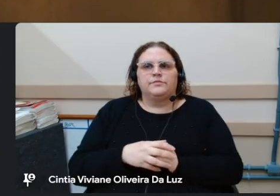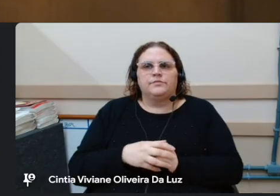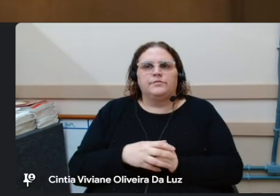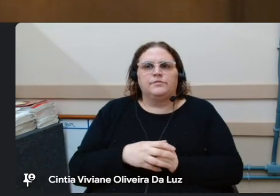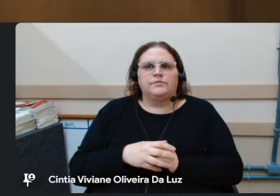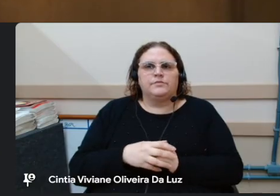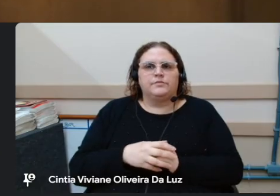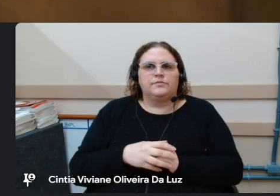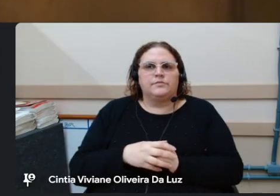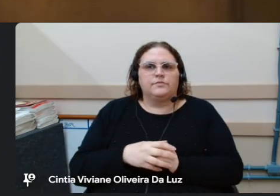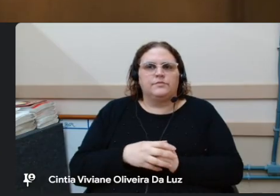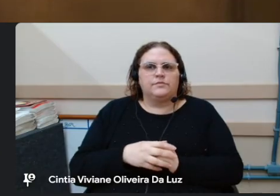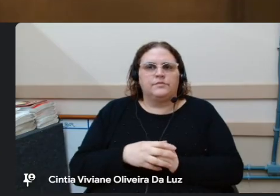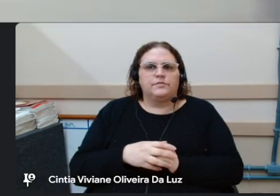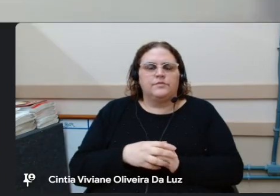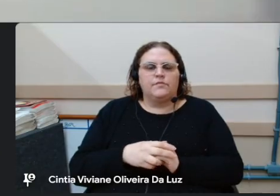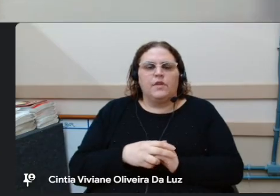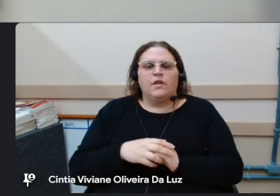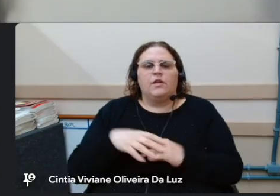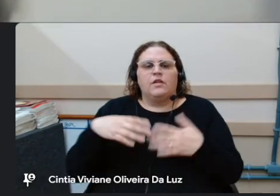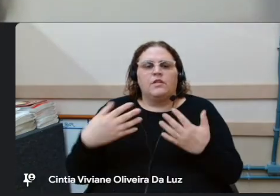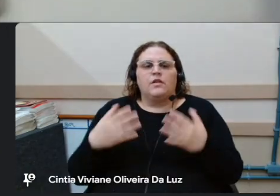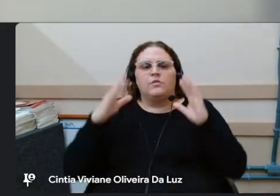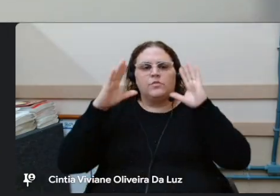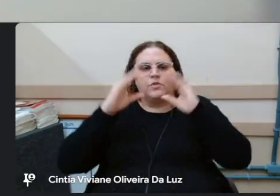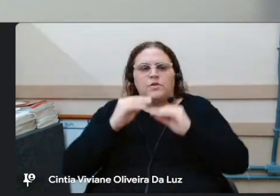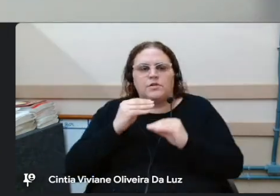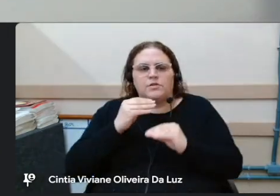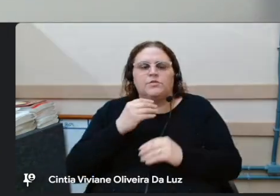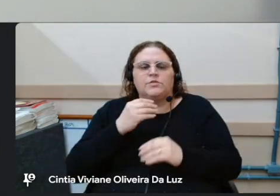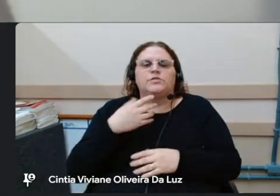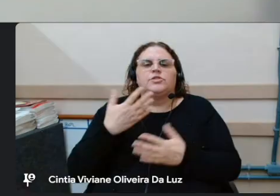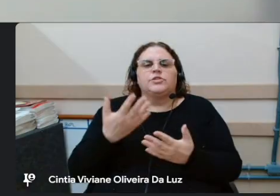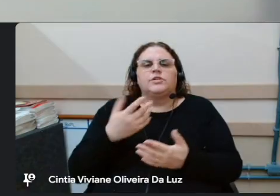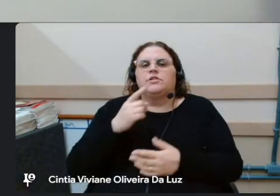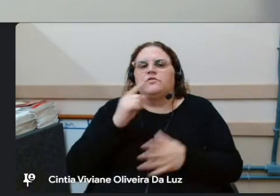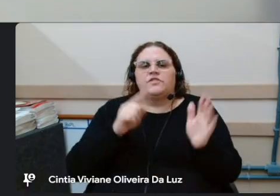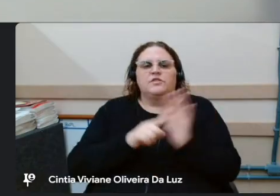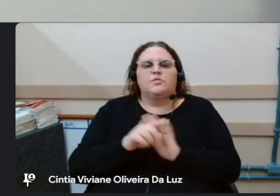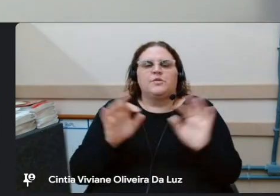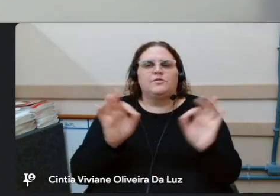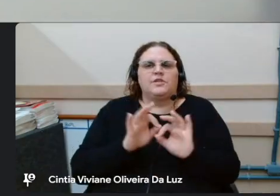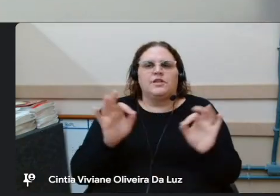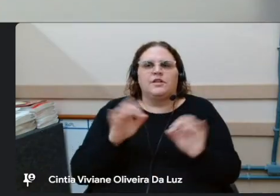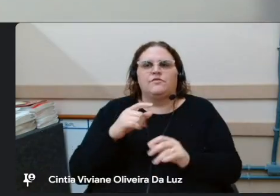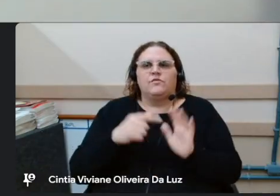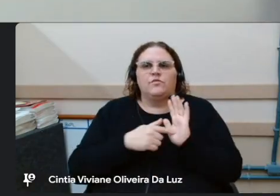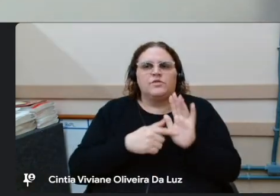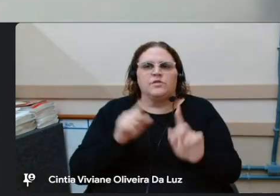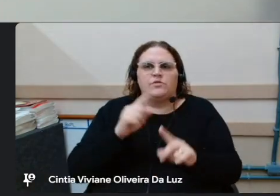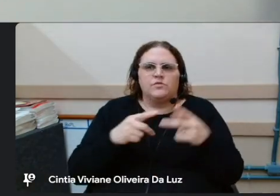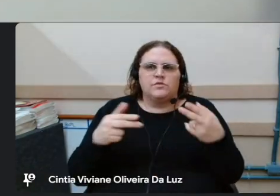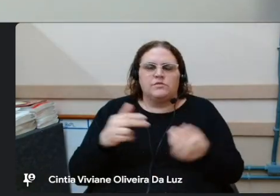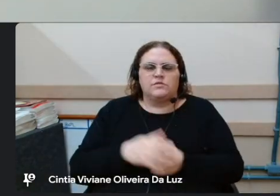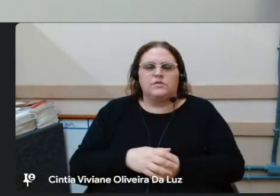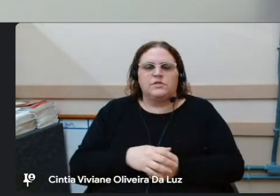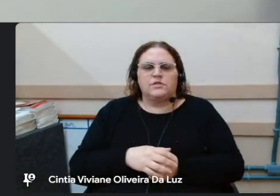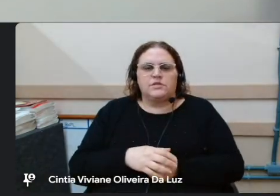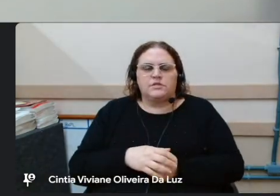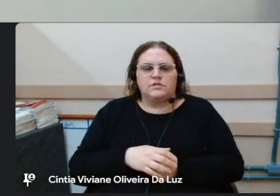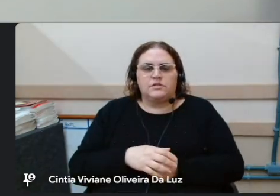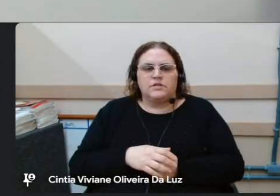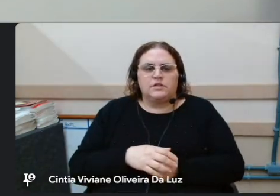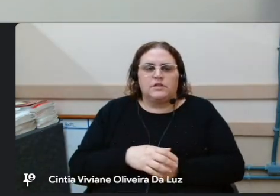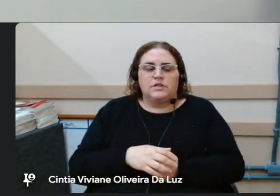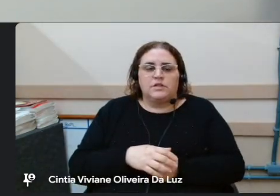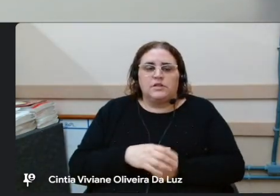Clara Olá pessoal boa noite na verdade eu acho que eu não vou fazer nenhuma pergunta mas trazer inquietações